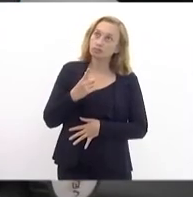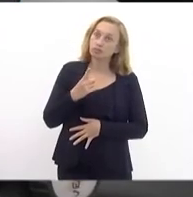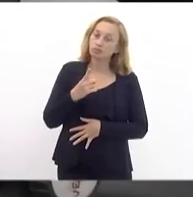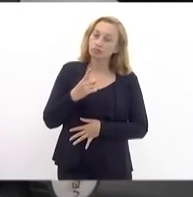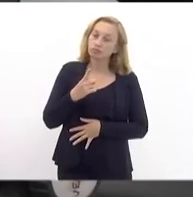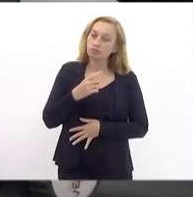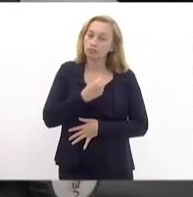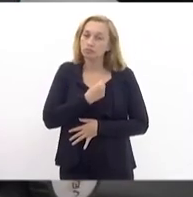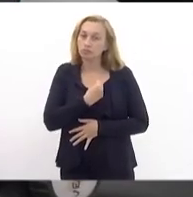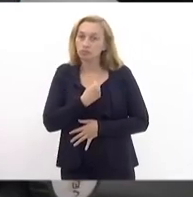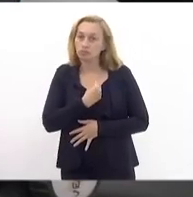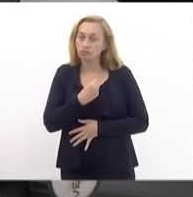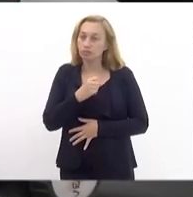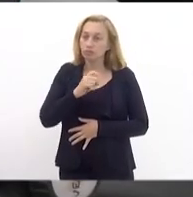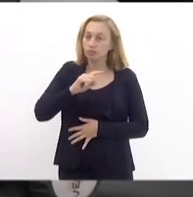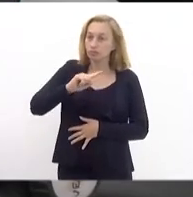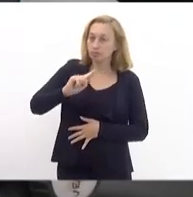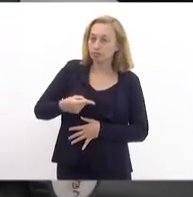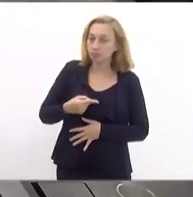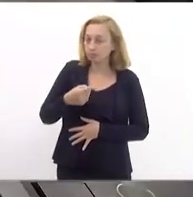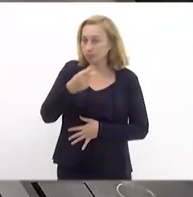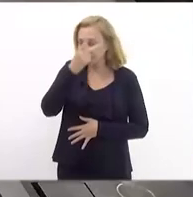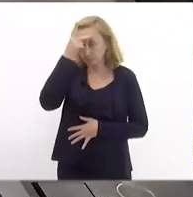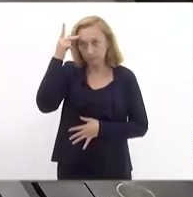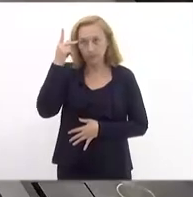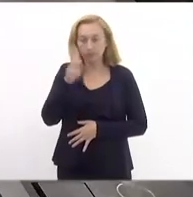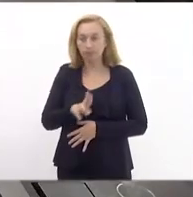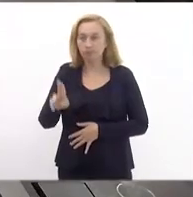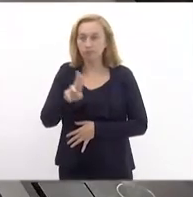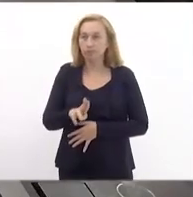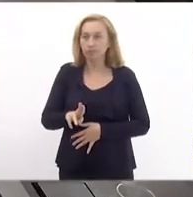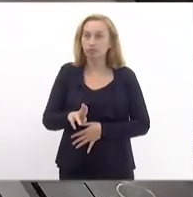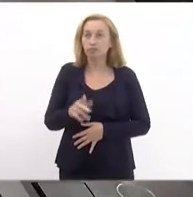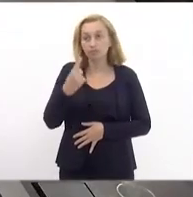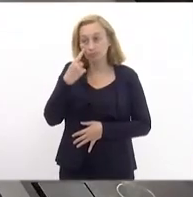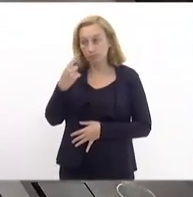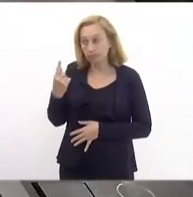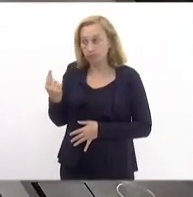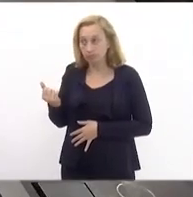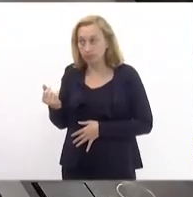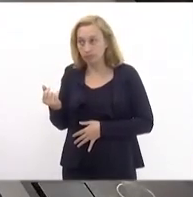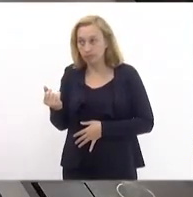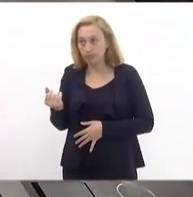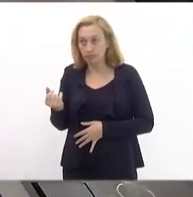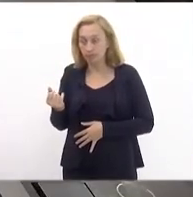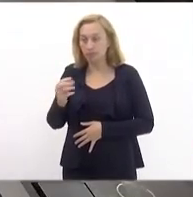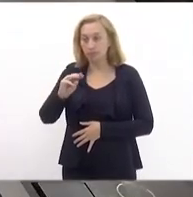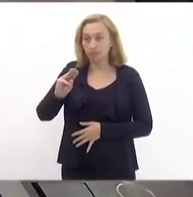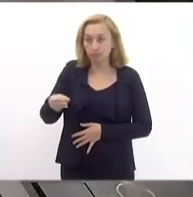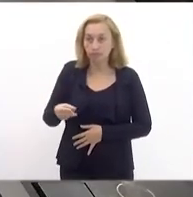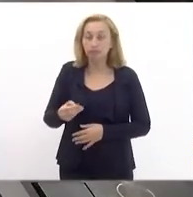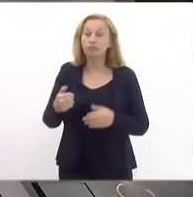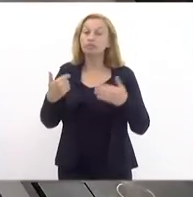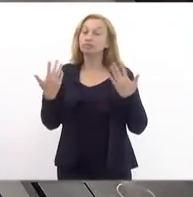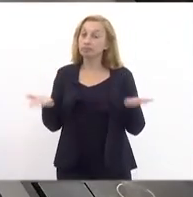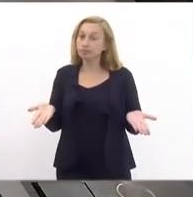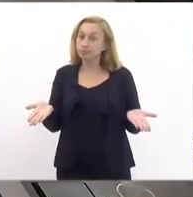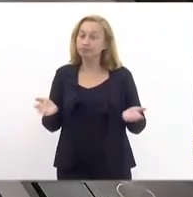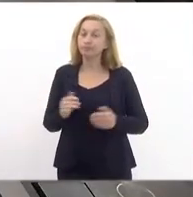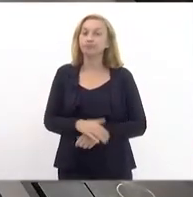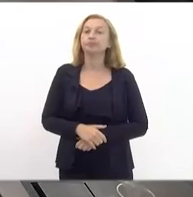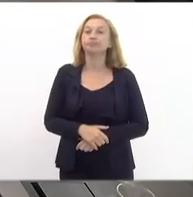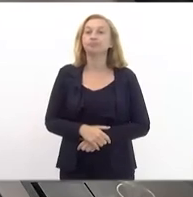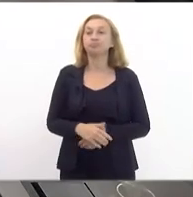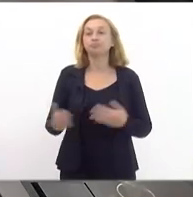você não tem a repercussão tarifária devida quando você tem a escala de uma demanda de 1 milhão. Então,